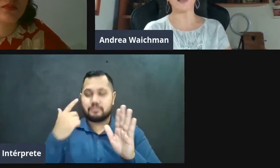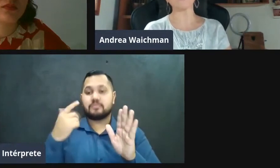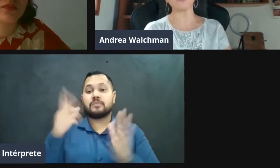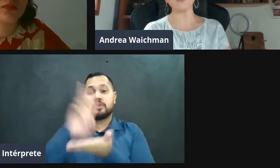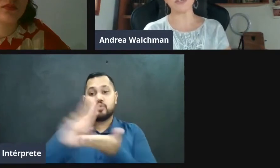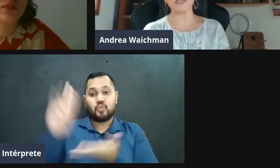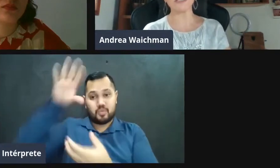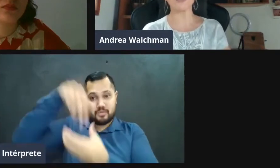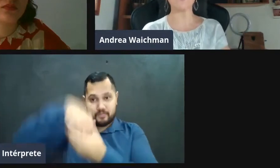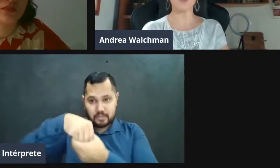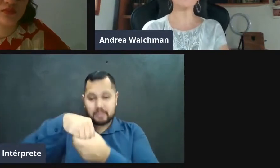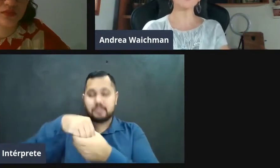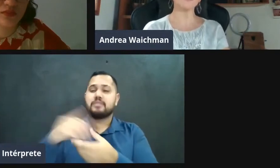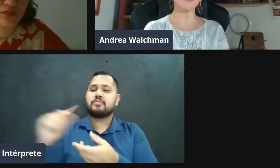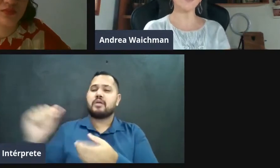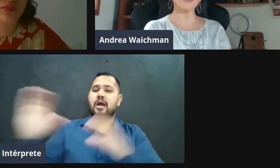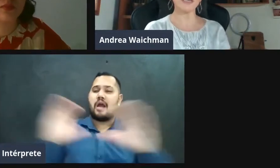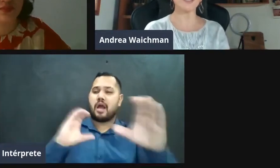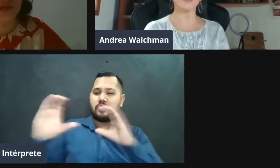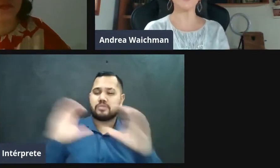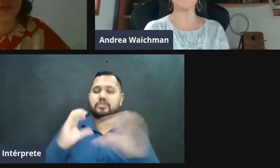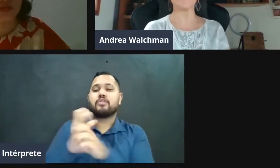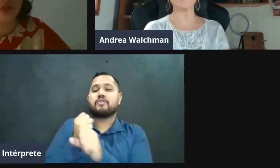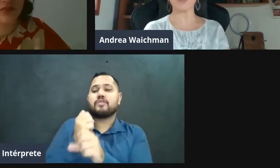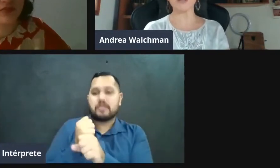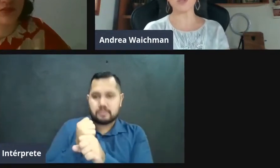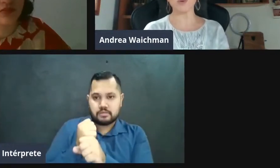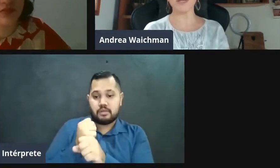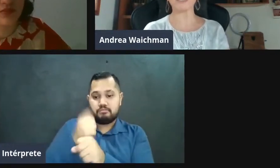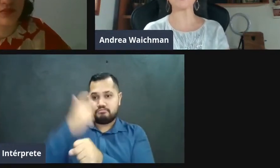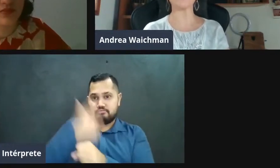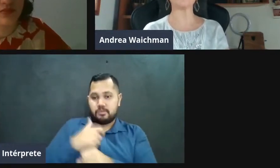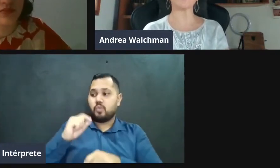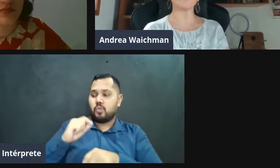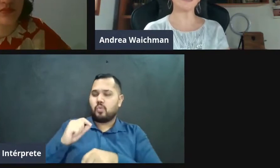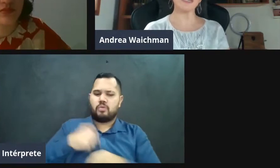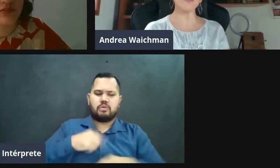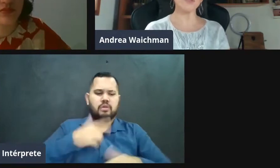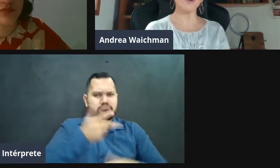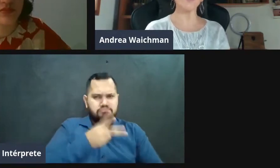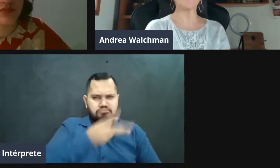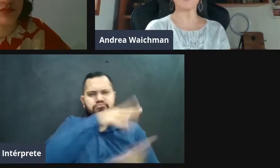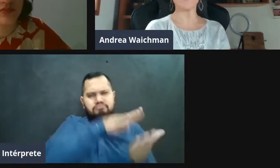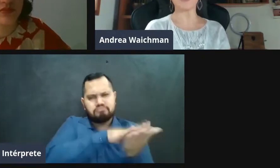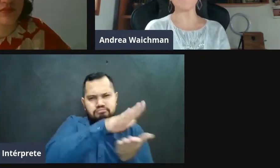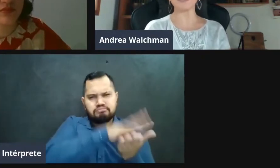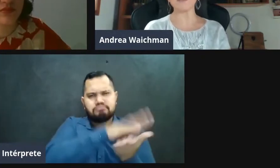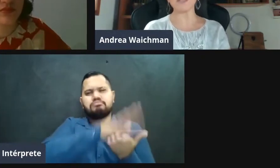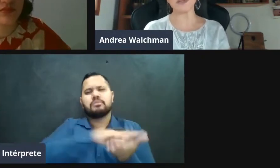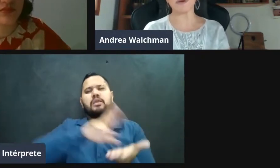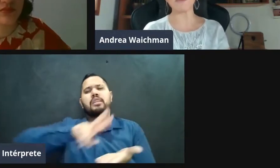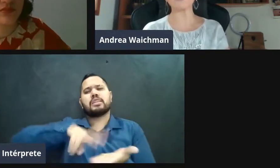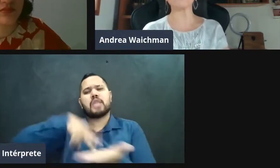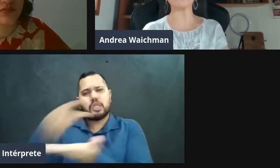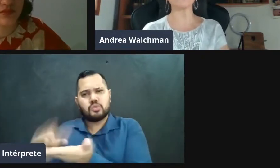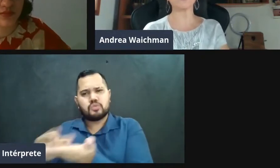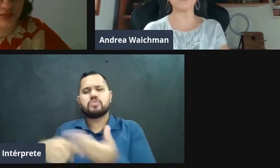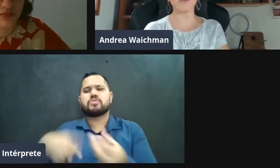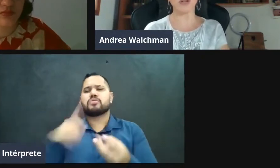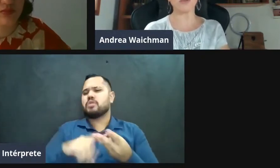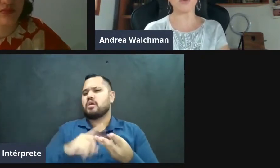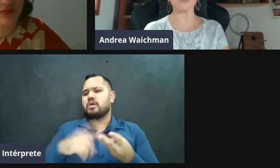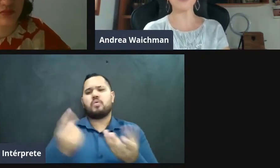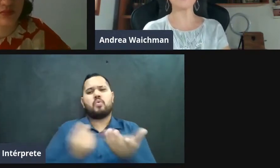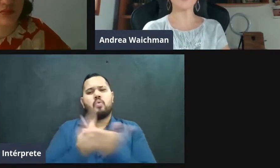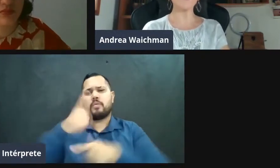forneciam auxílio financeiro aos pesquisadores, seja para aprimorar suas publicações, para fazer tradução, para comprar pequenos equipamentos dentro dos